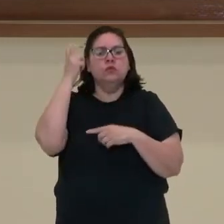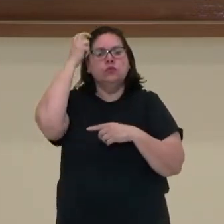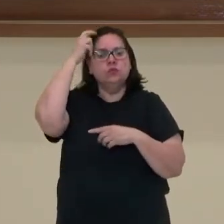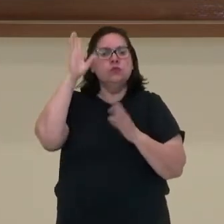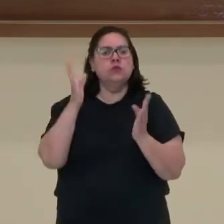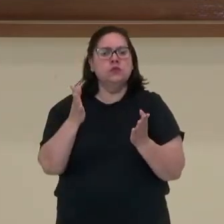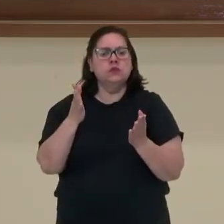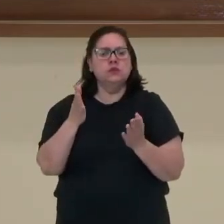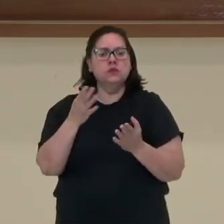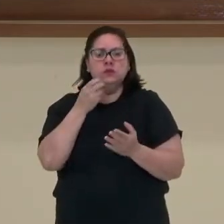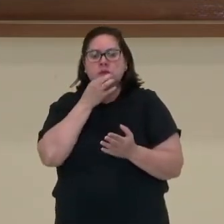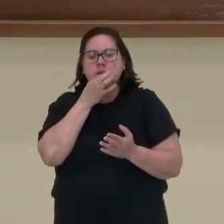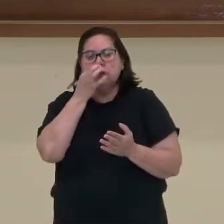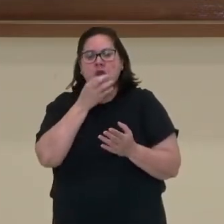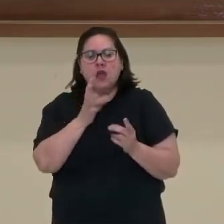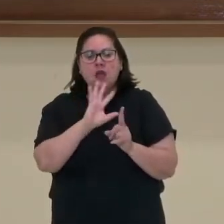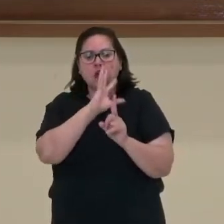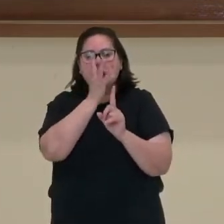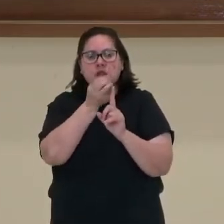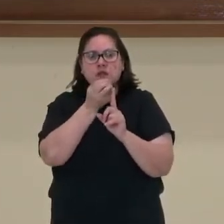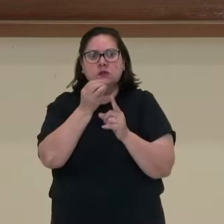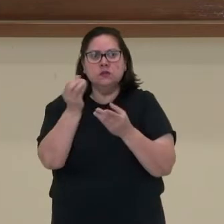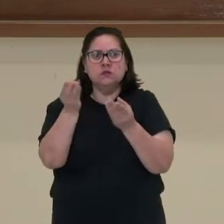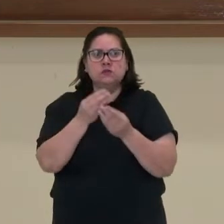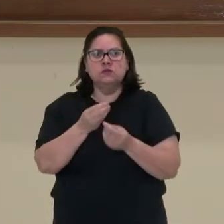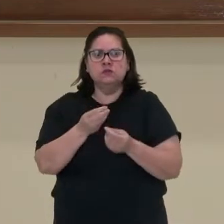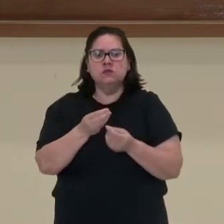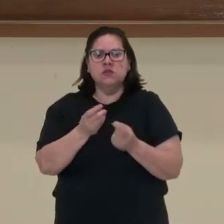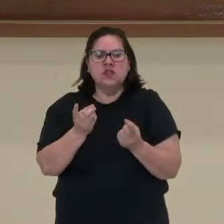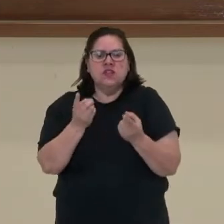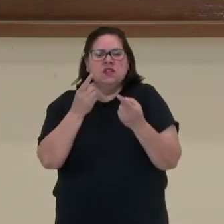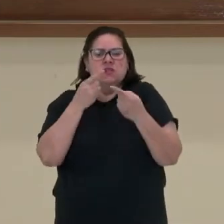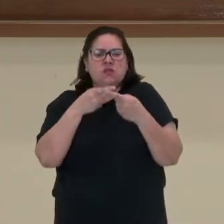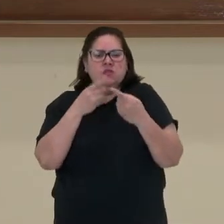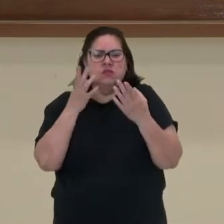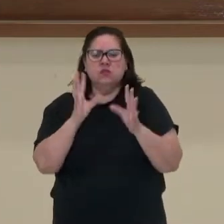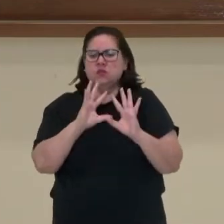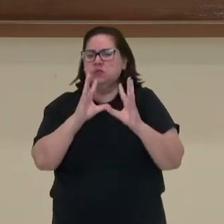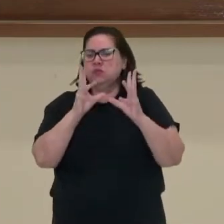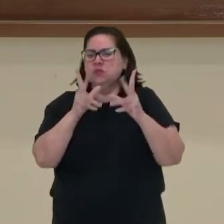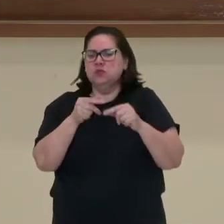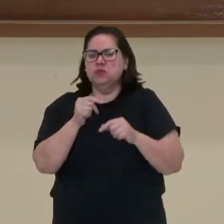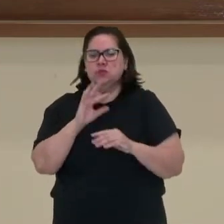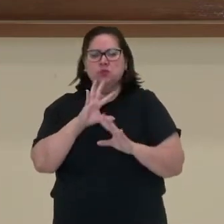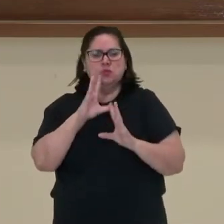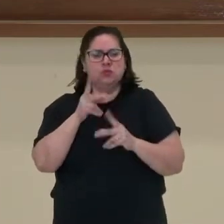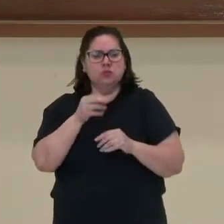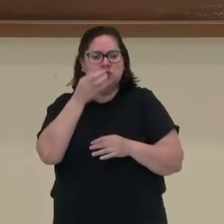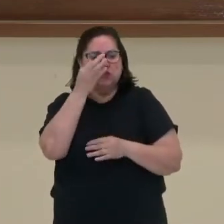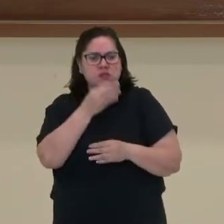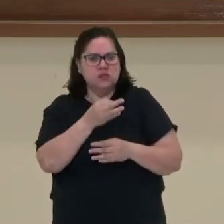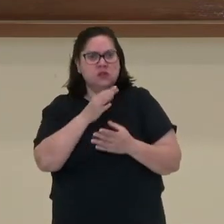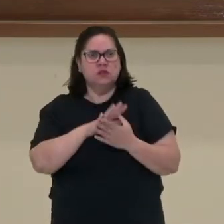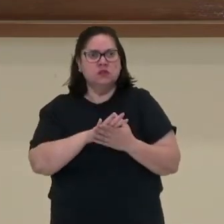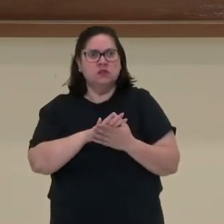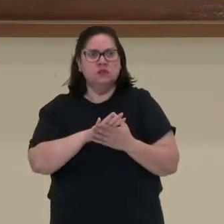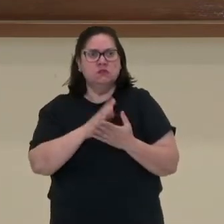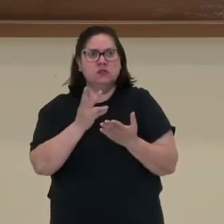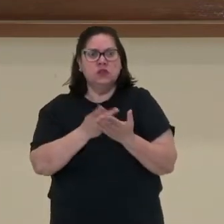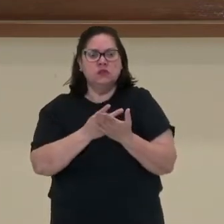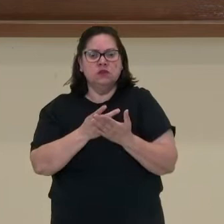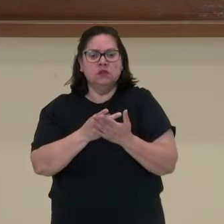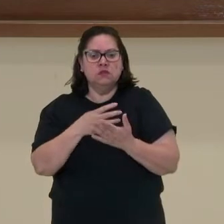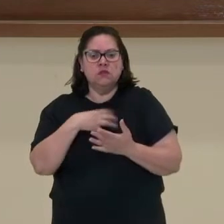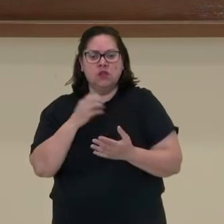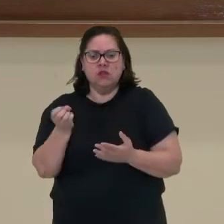Vocês acham que, de repente, a arte ela pode vir com uma coisa contra tudo aquilo que todo mundo acha uma coisa certa e de repente essa